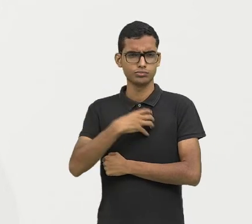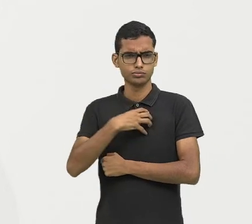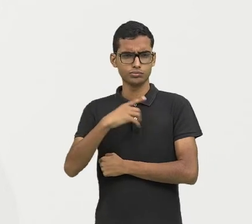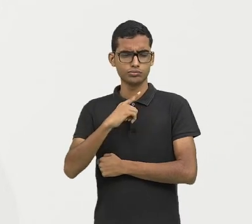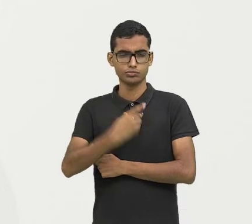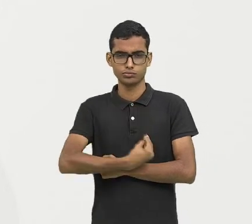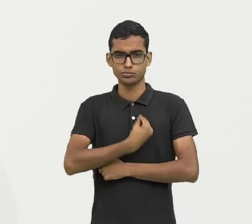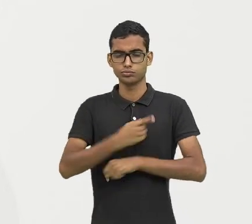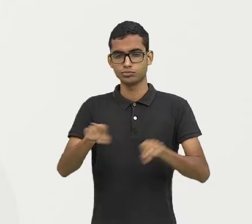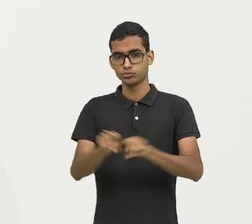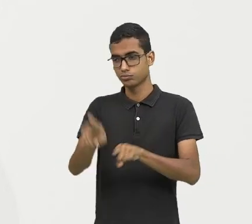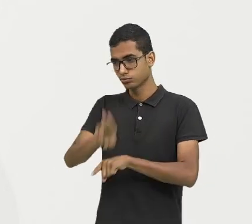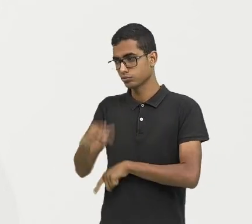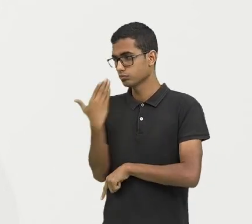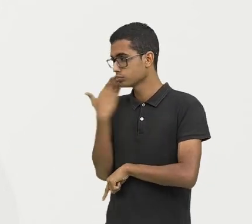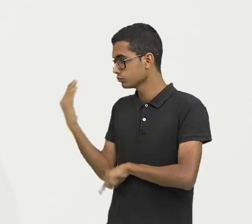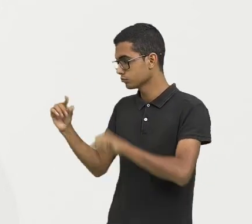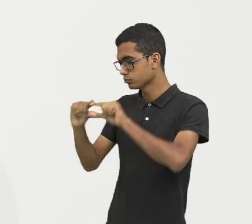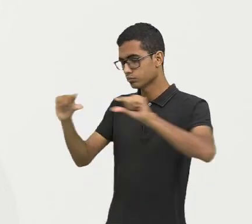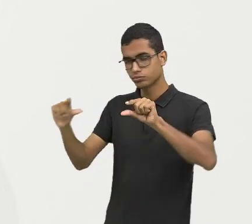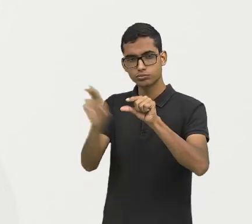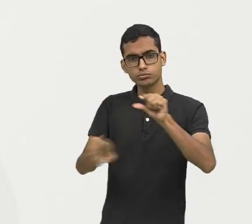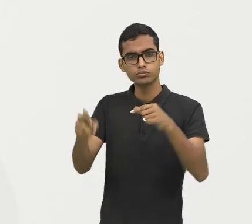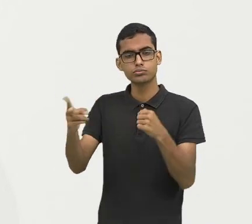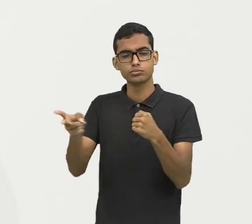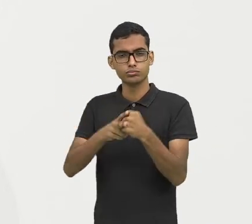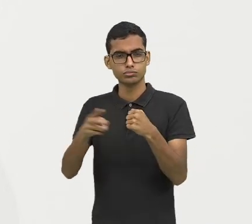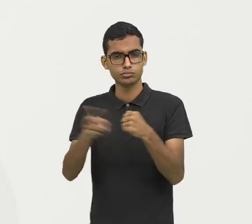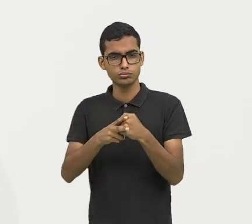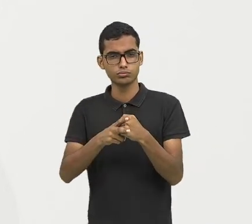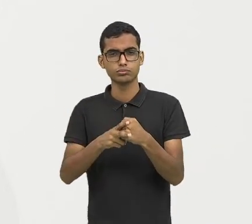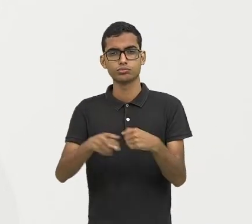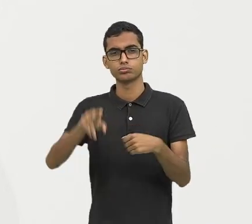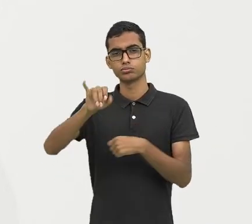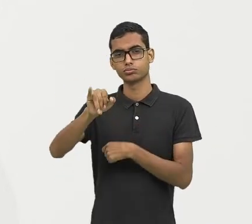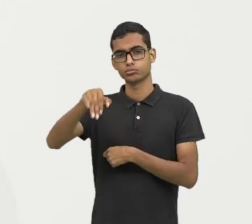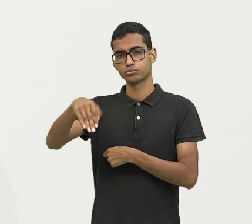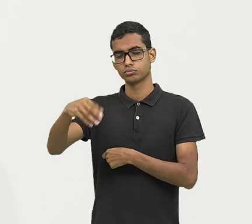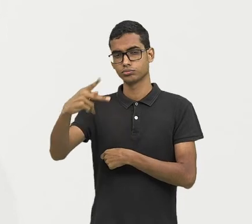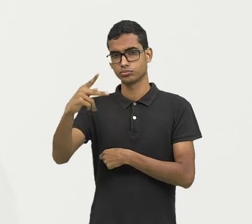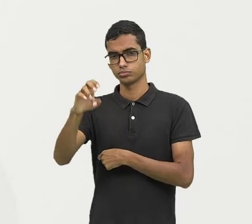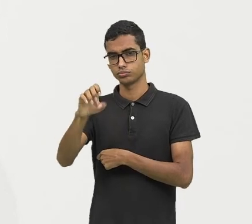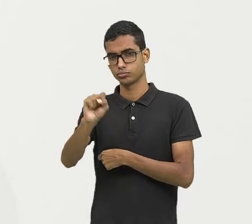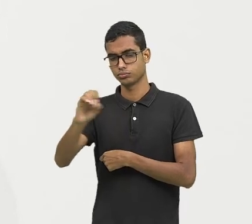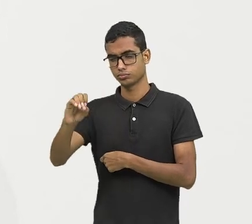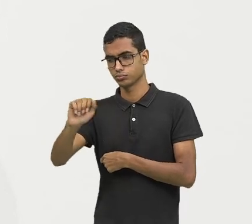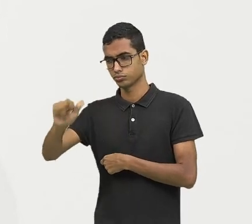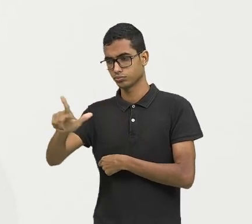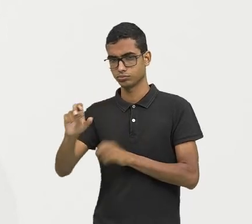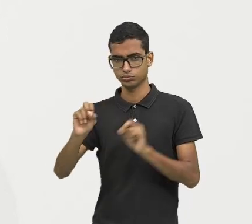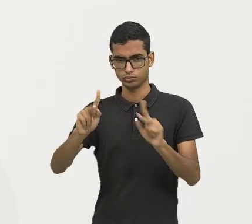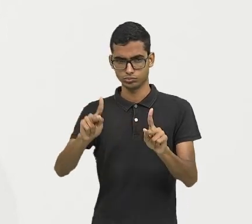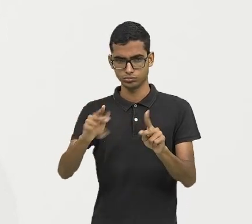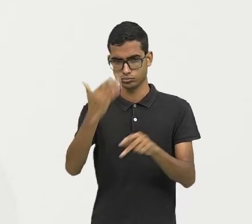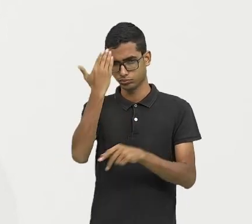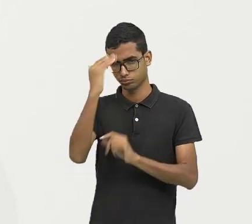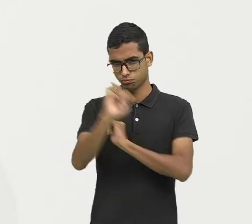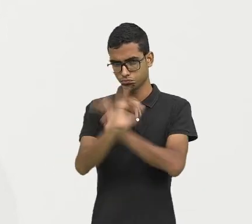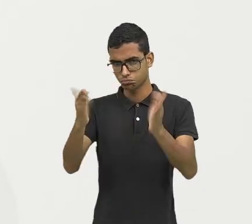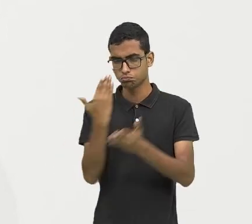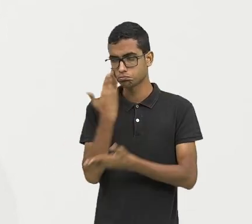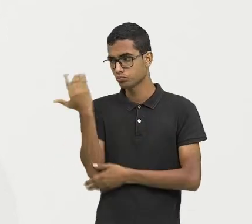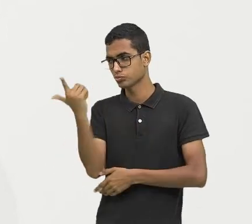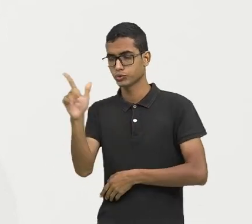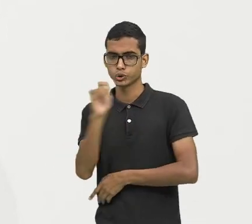utilizado neste sentido, ele é um verbo impessoal, ok? Vamos ao